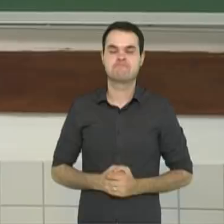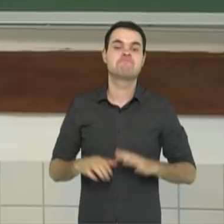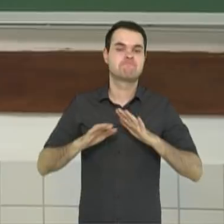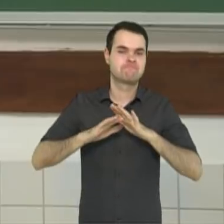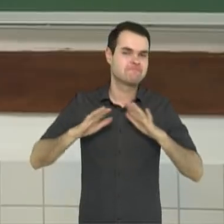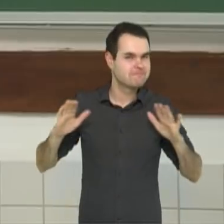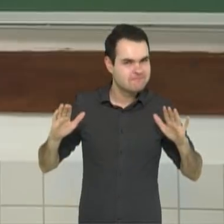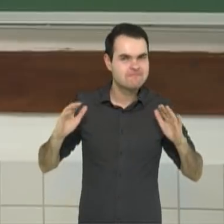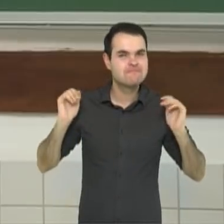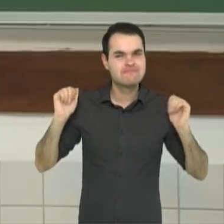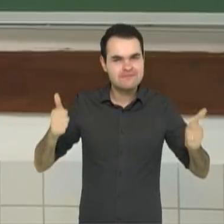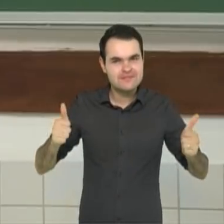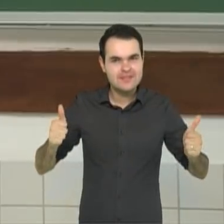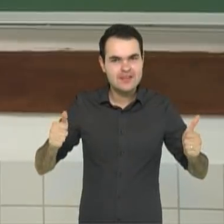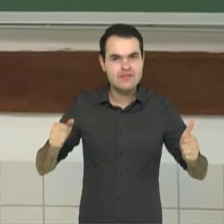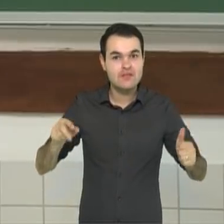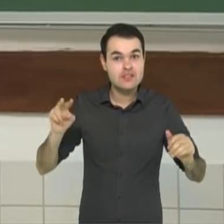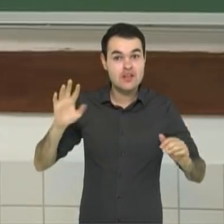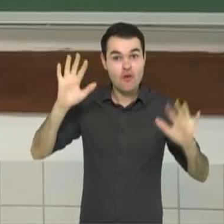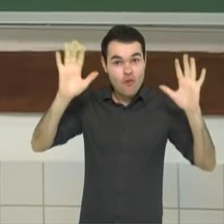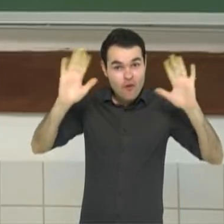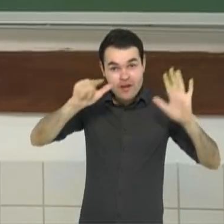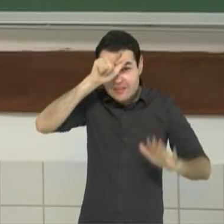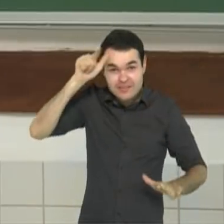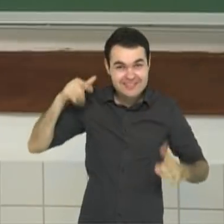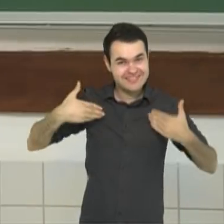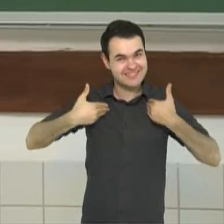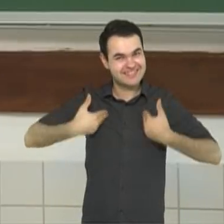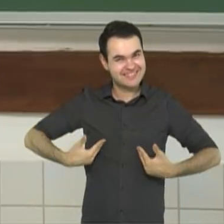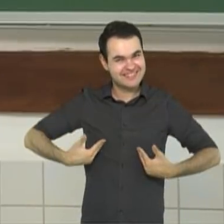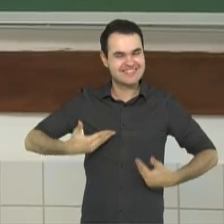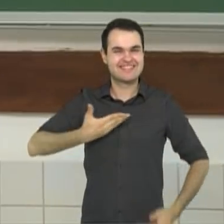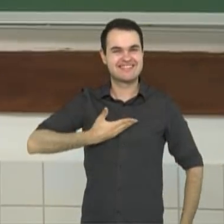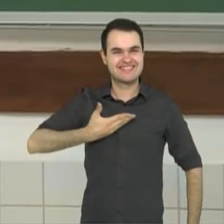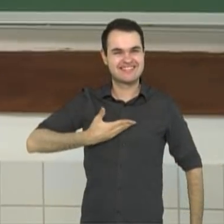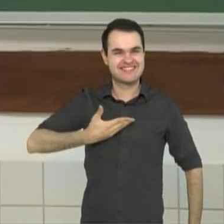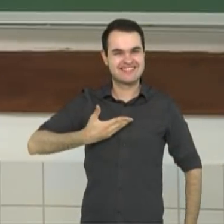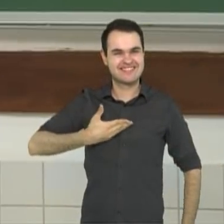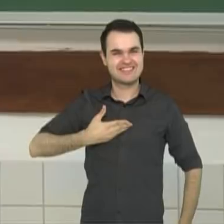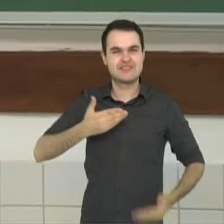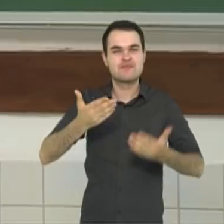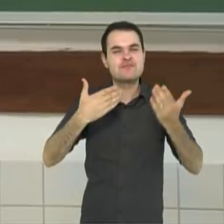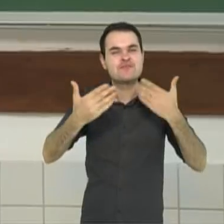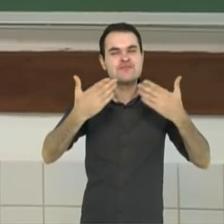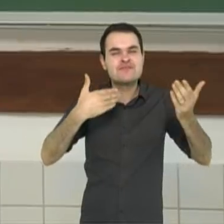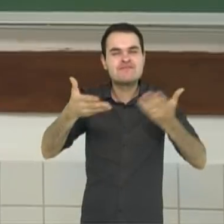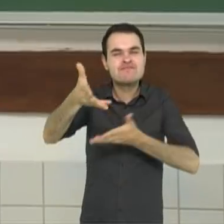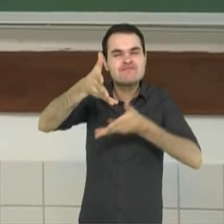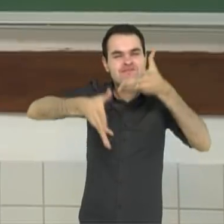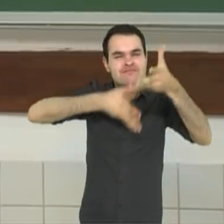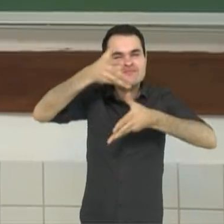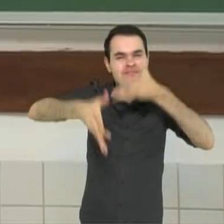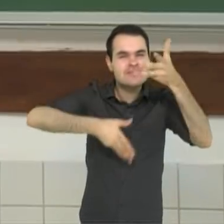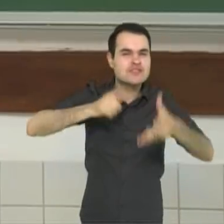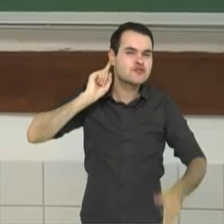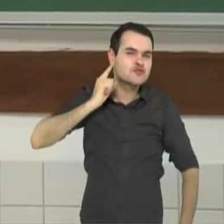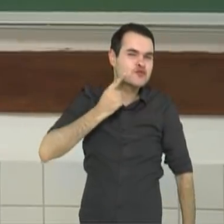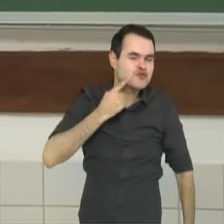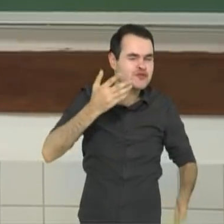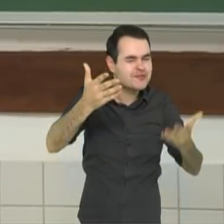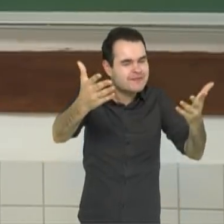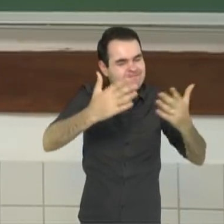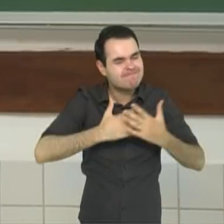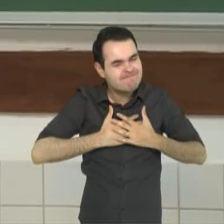Olá, galera! Vocês deram um oi para o Luiz? O nosso amigo que veio conversar com os meus queridos alunos